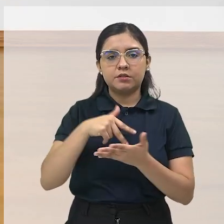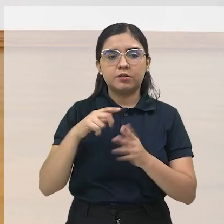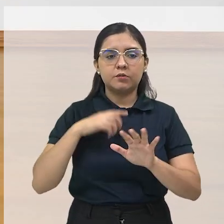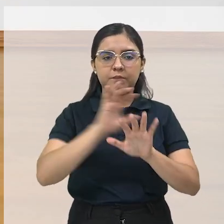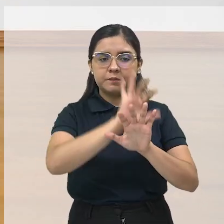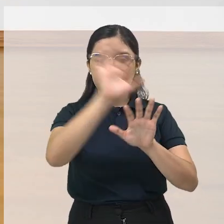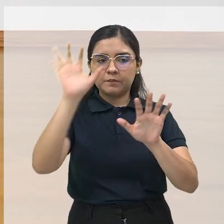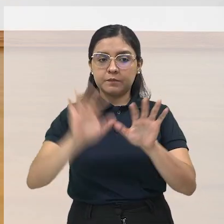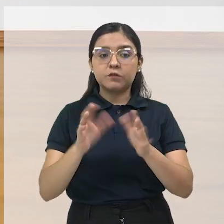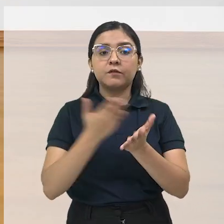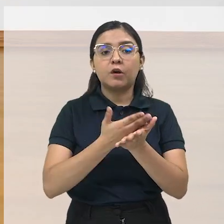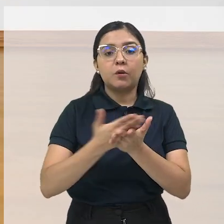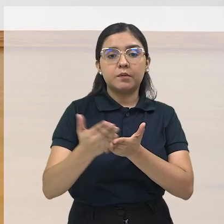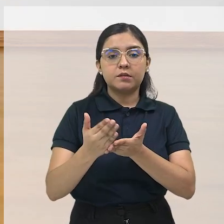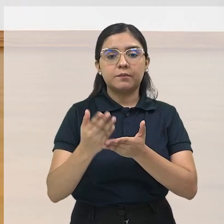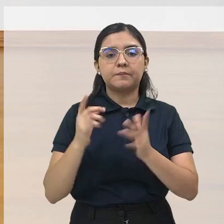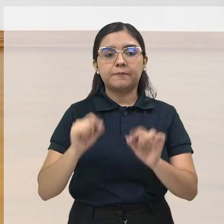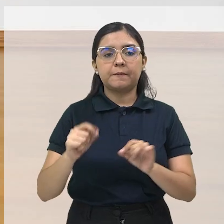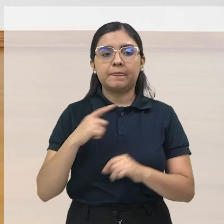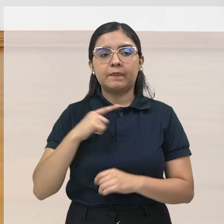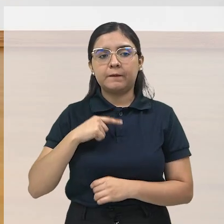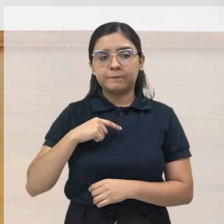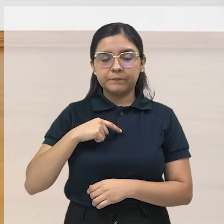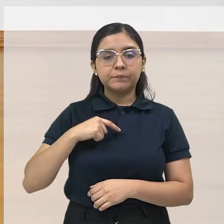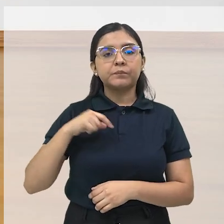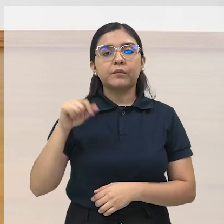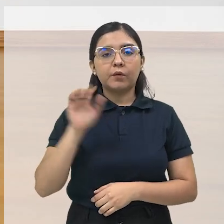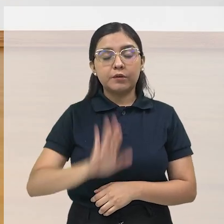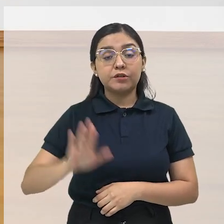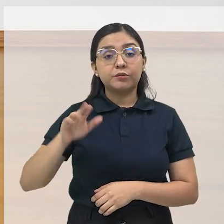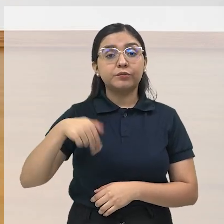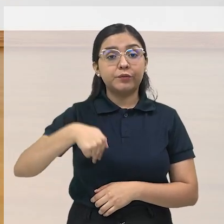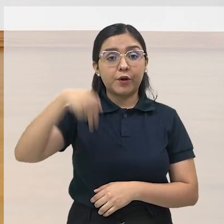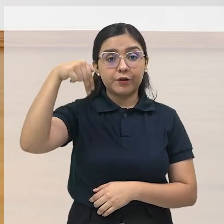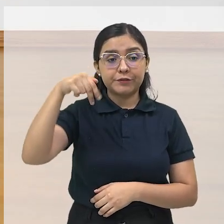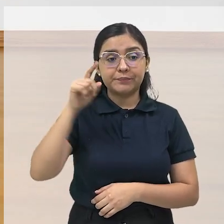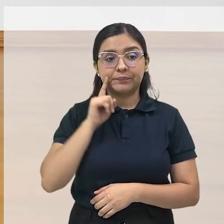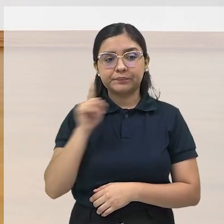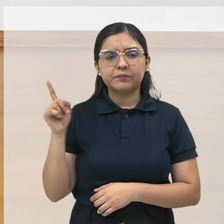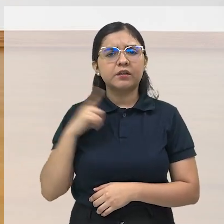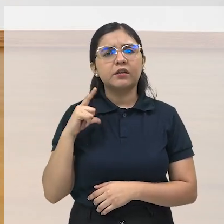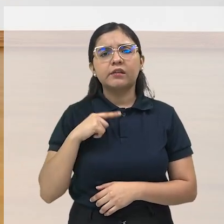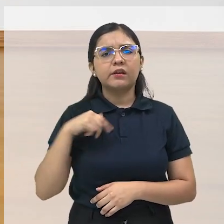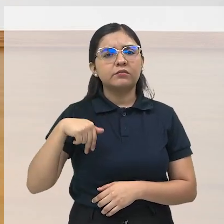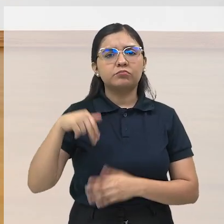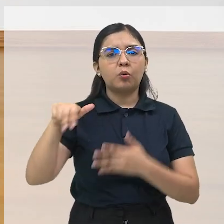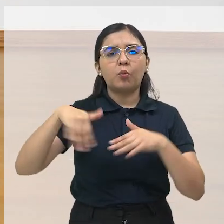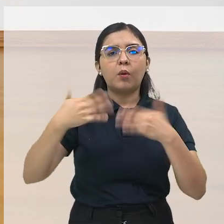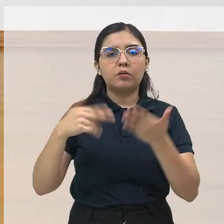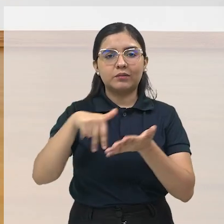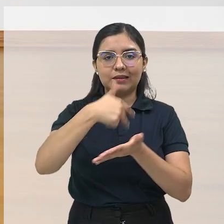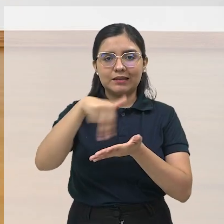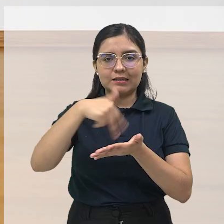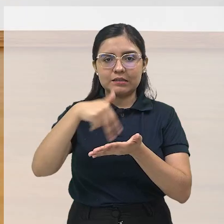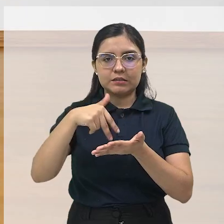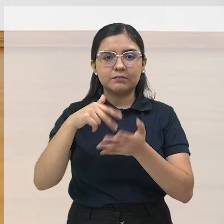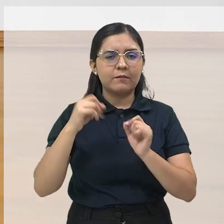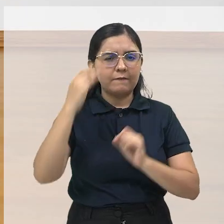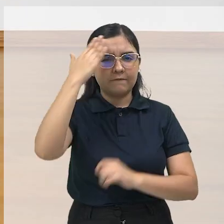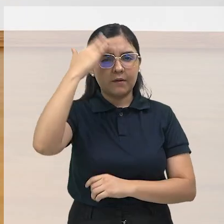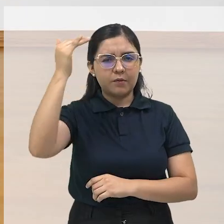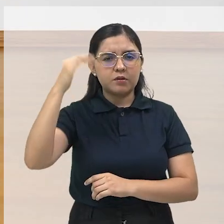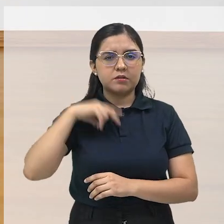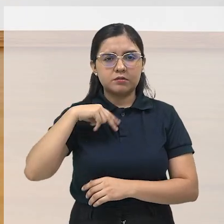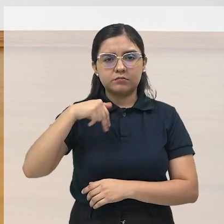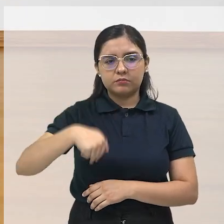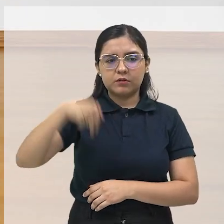Vamos começar, olha lá, com a região norte. O que que nós temos na região norte? Uma das danças que temos na